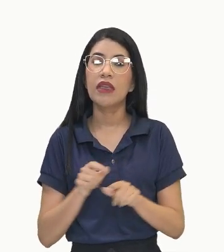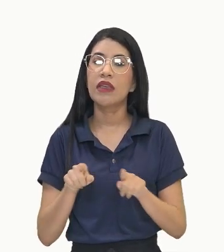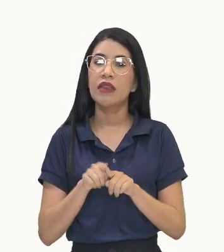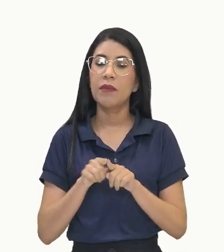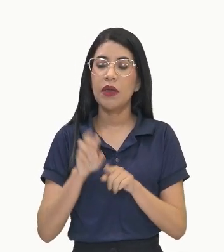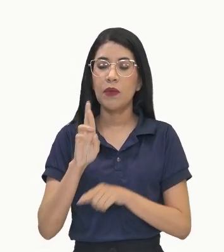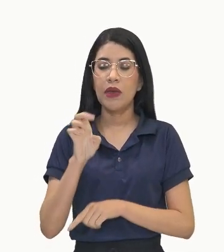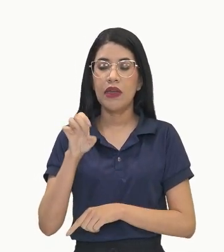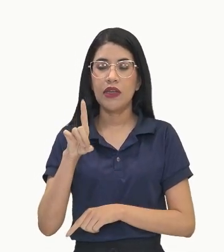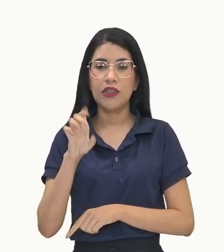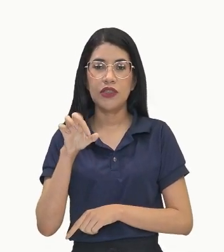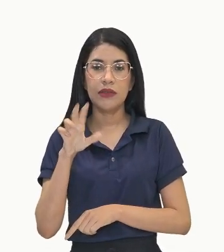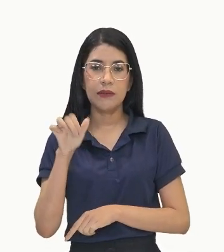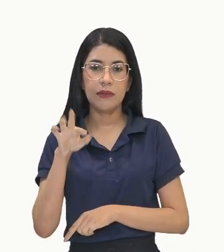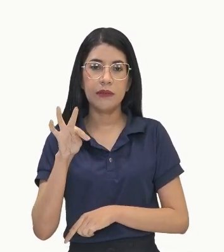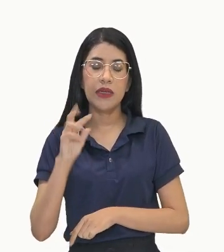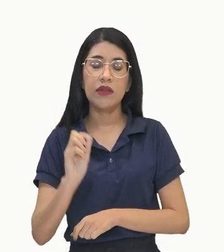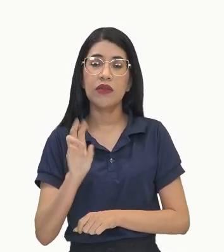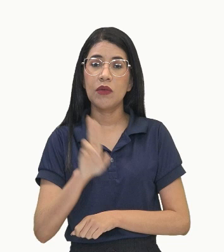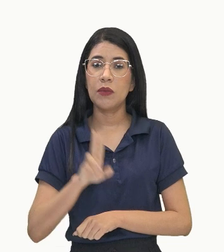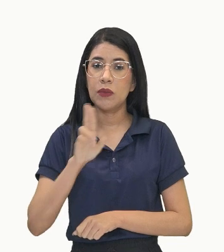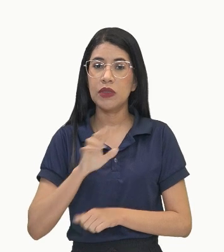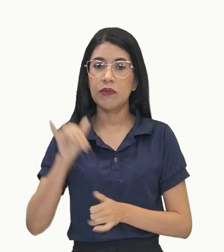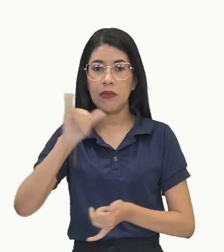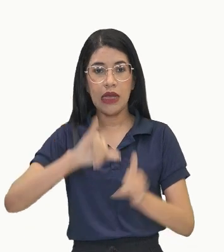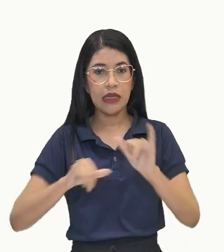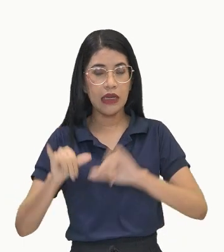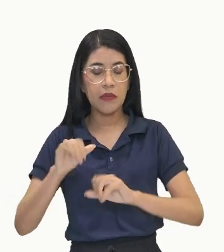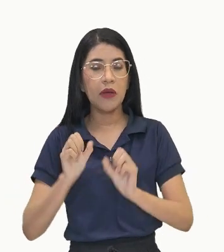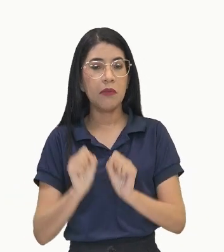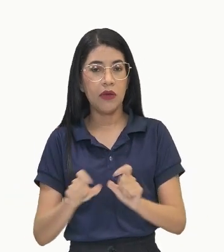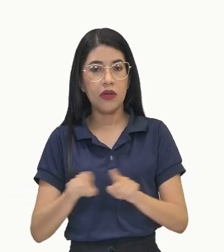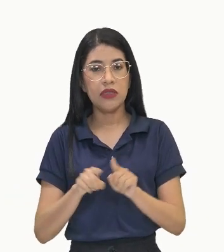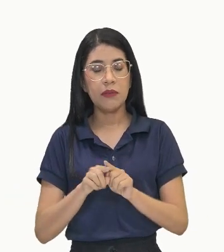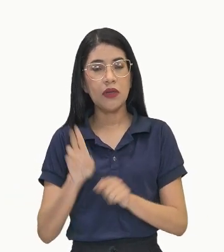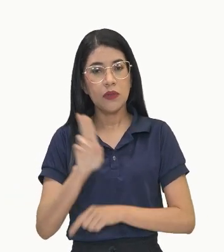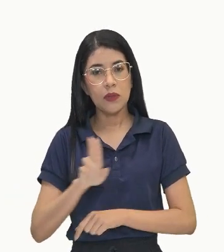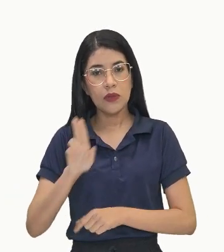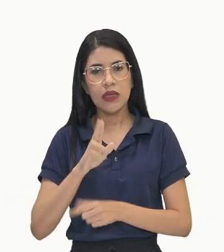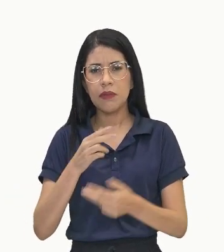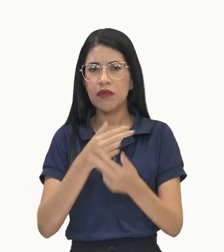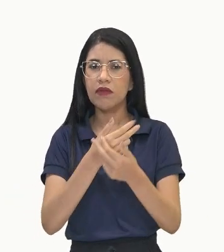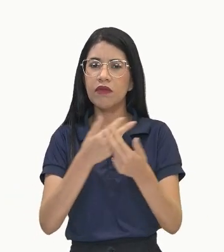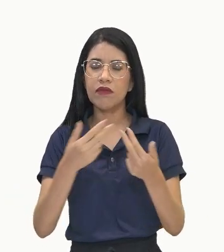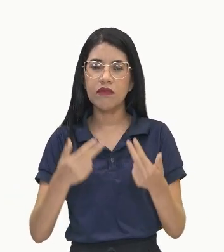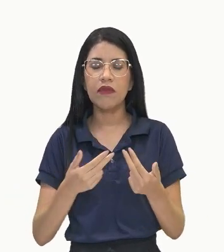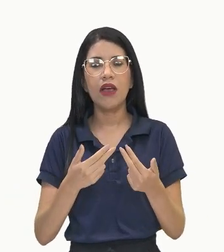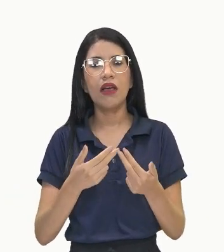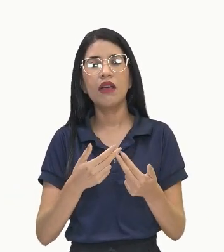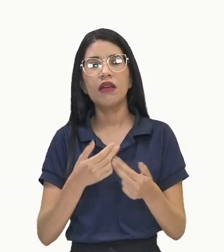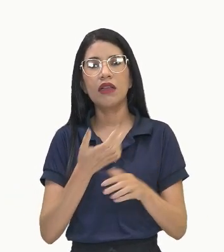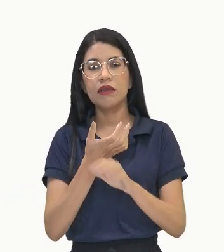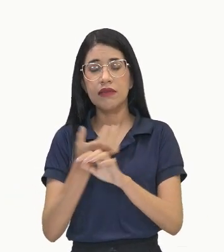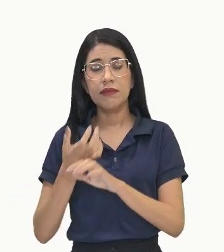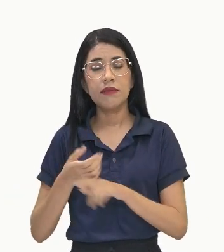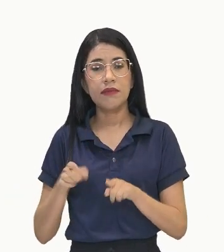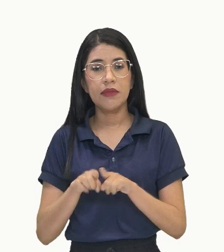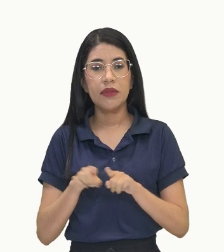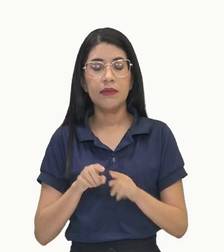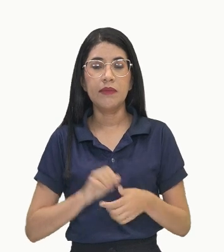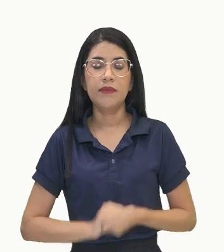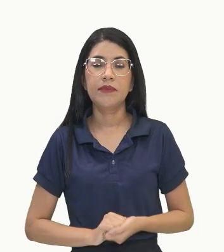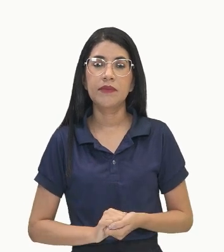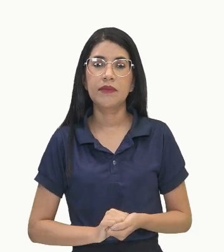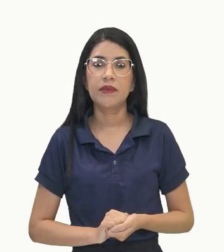rendimento aqui, que a gente está utilizando para química, você pode utilizar para várias outras coisas, tá? Então, em um